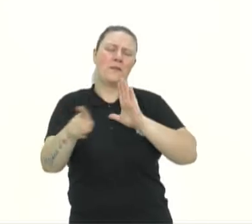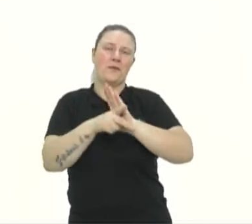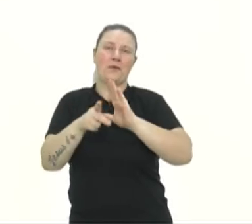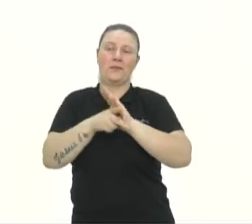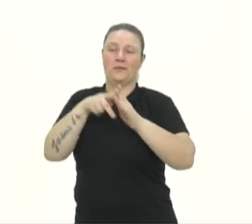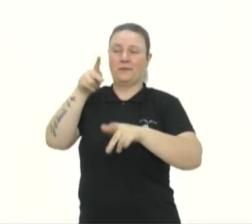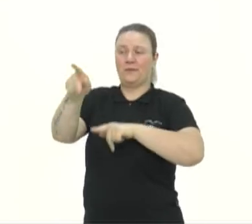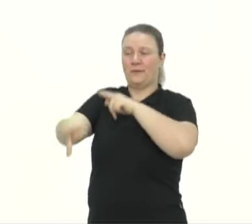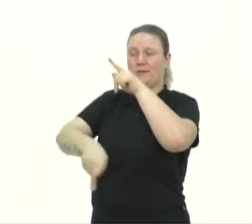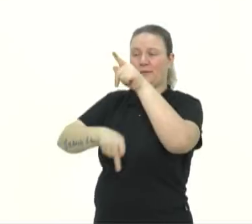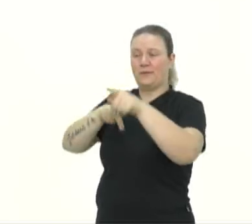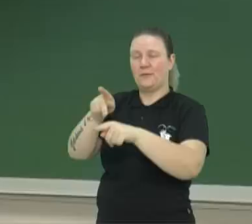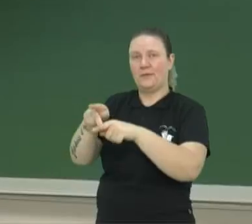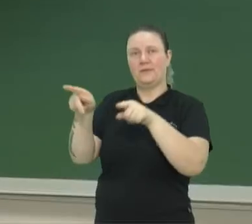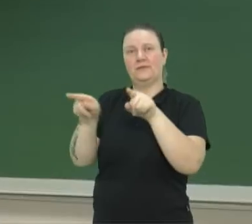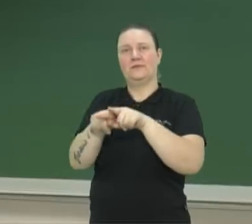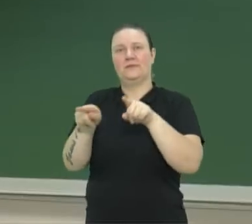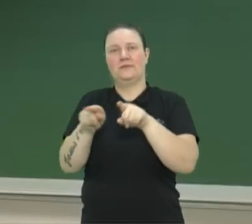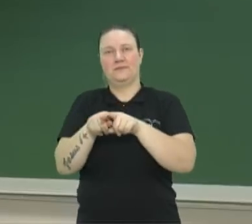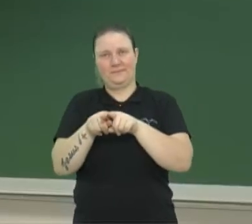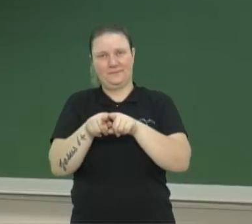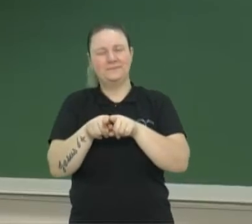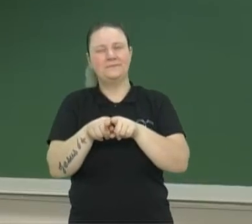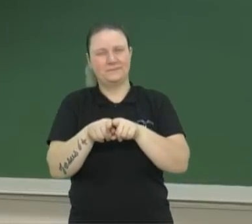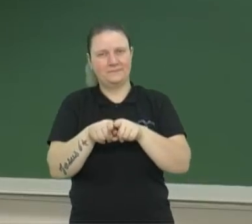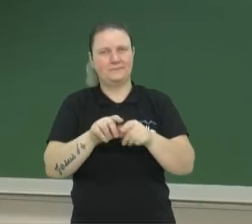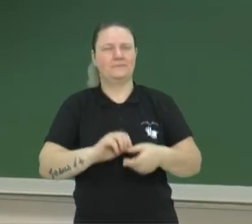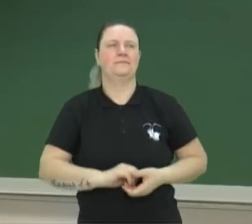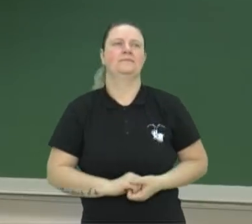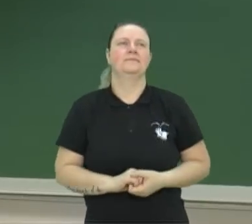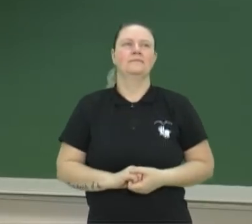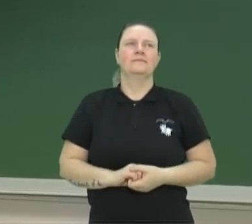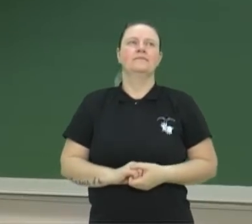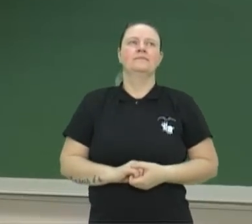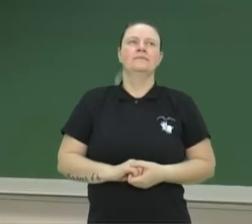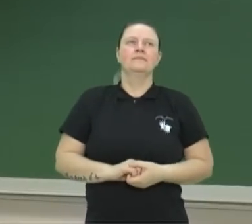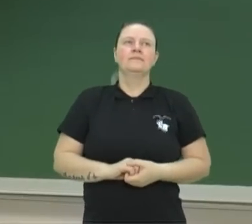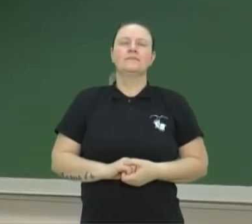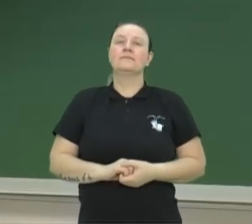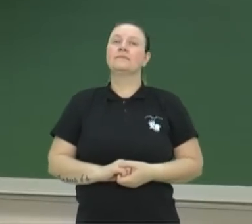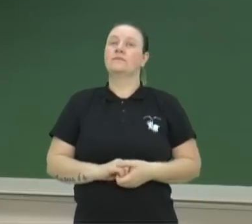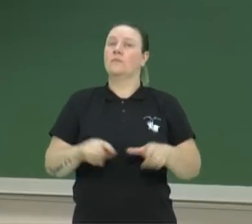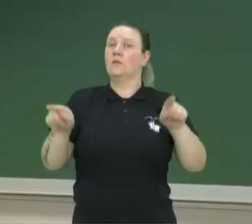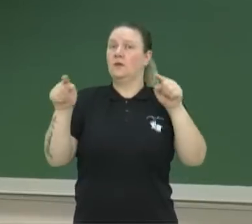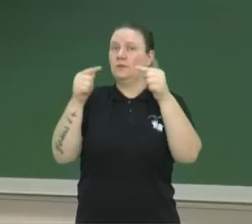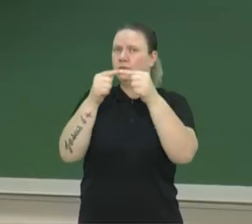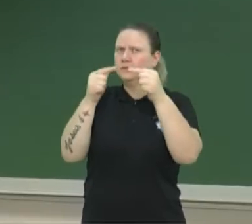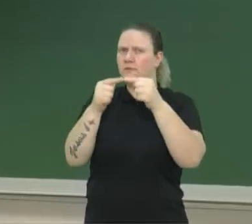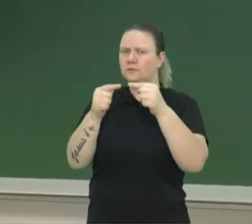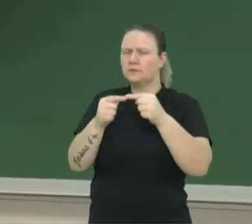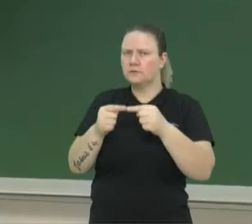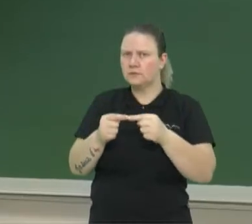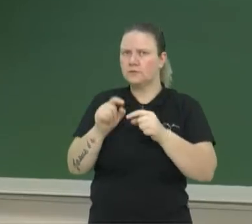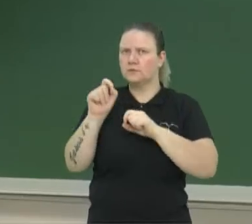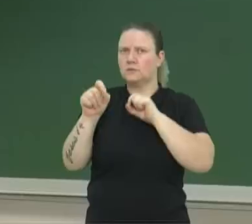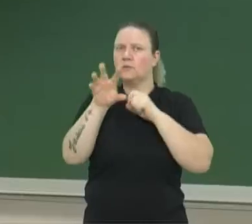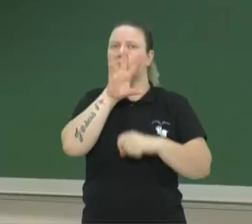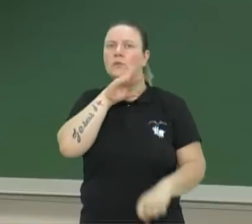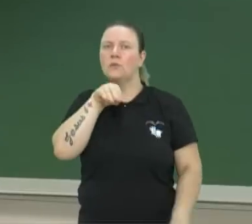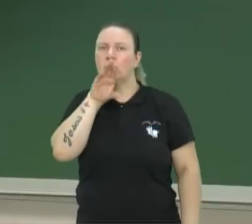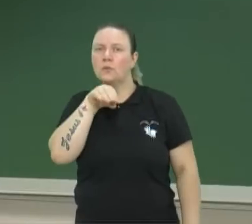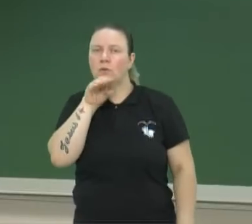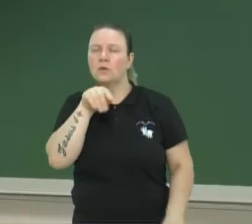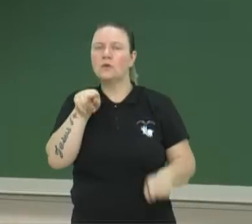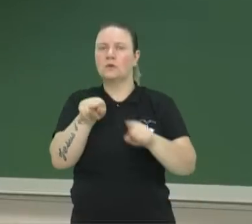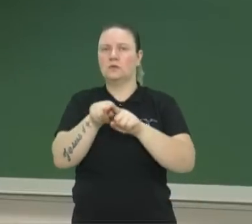também onomatopeias faladas, certo? E ainda em relação à oralidade, a oralidade conta